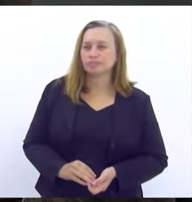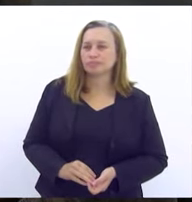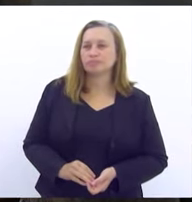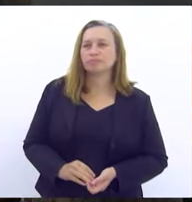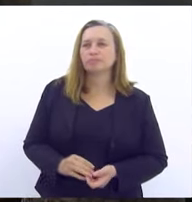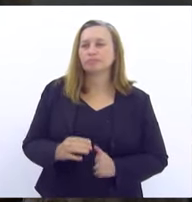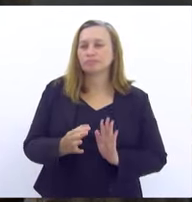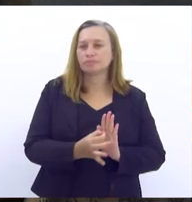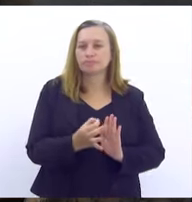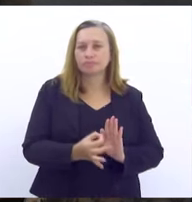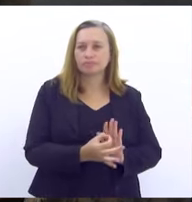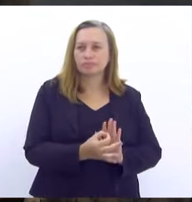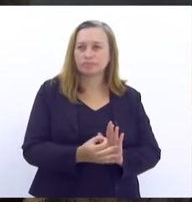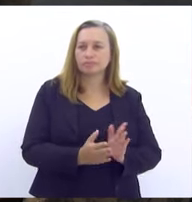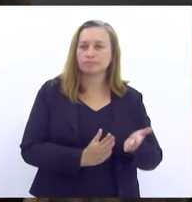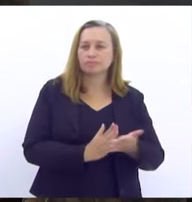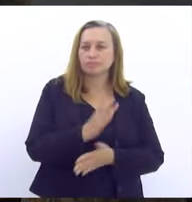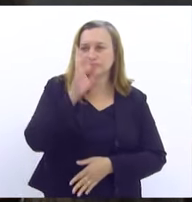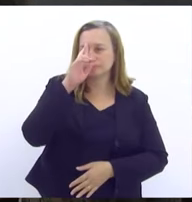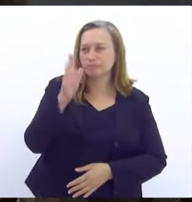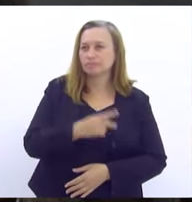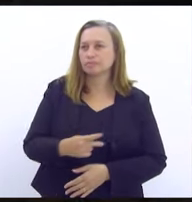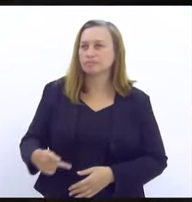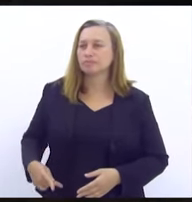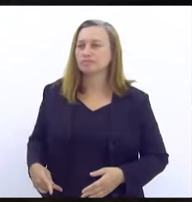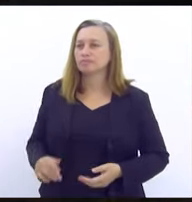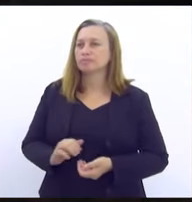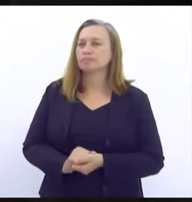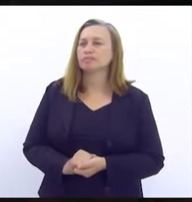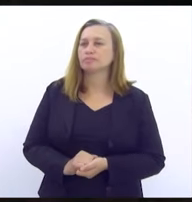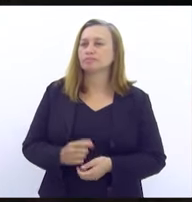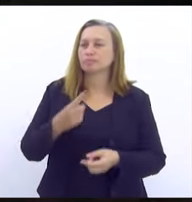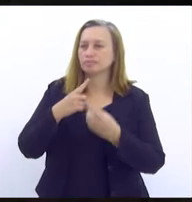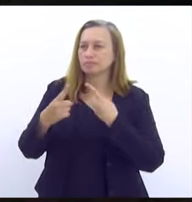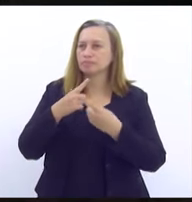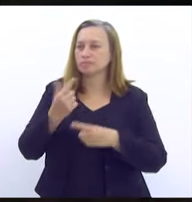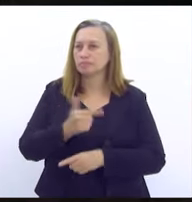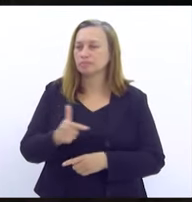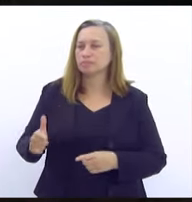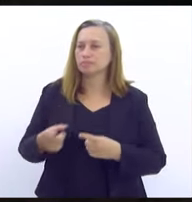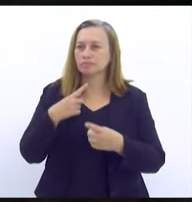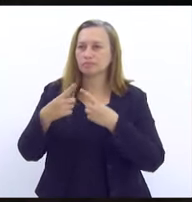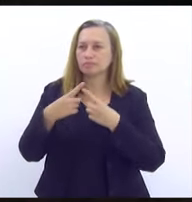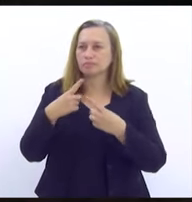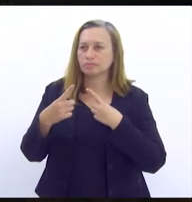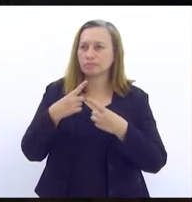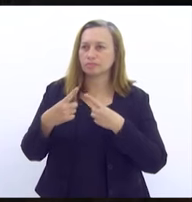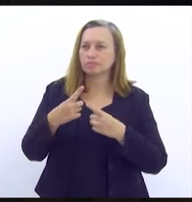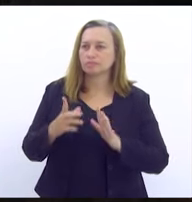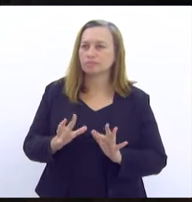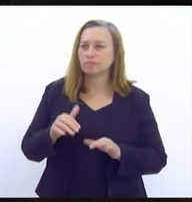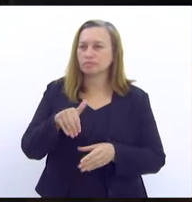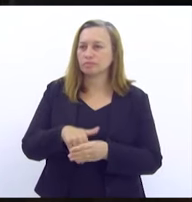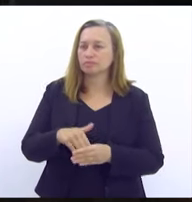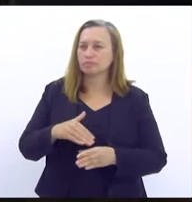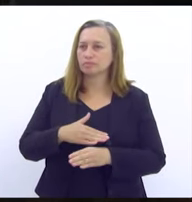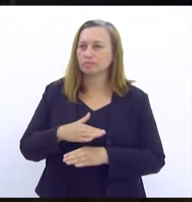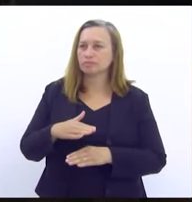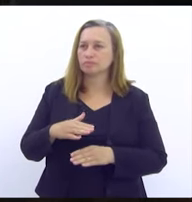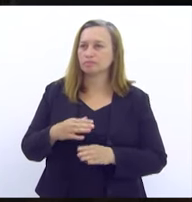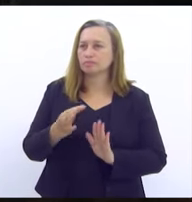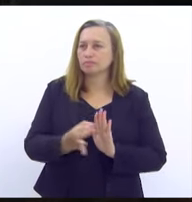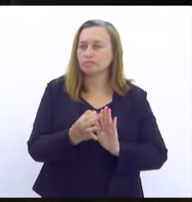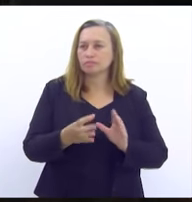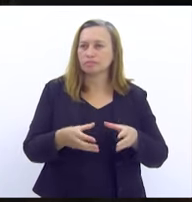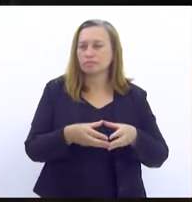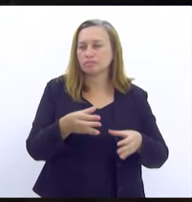Parecer favorável, presidente. Com os pareceres emitidos em discussão, não havendo quem queira discutir. Em votação, o parecer da Comissão